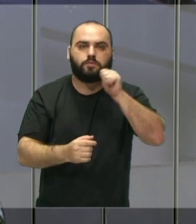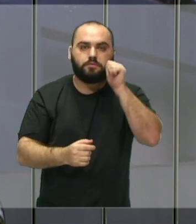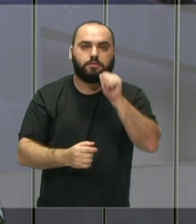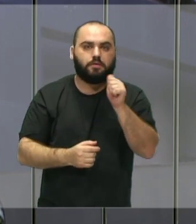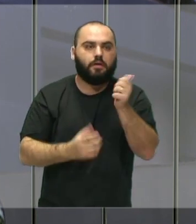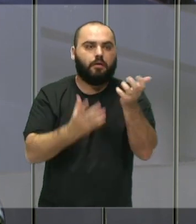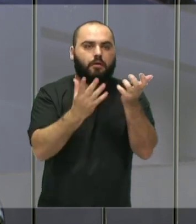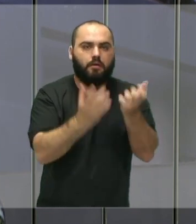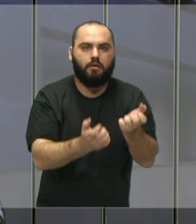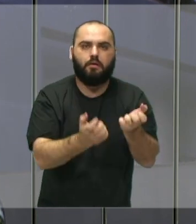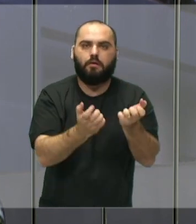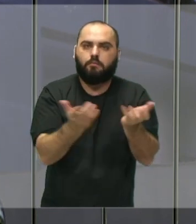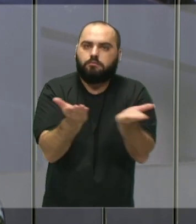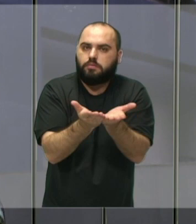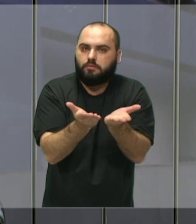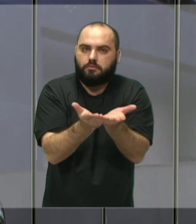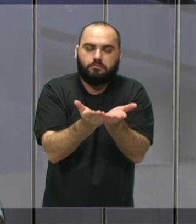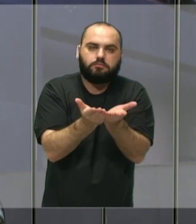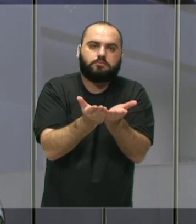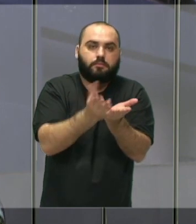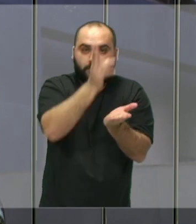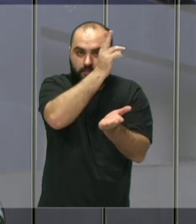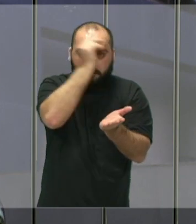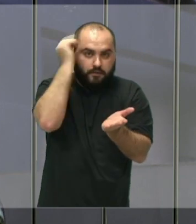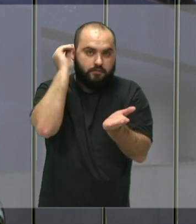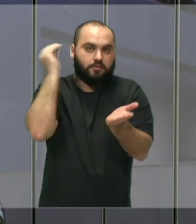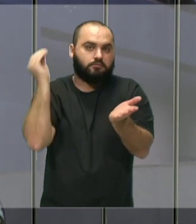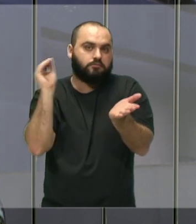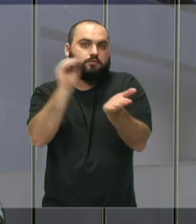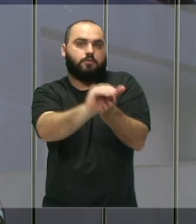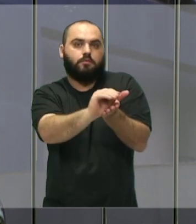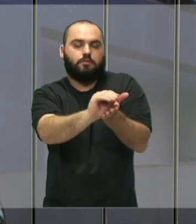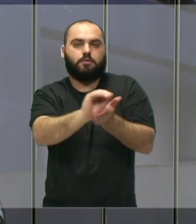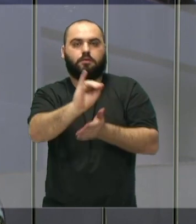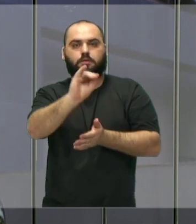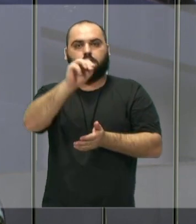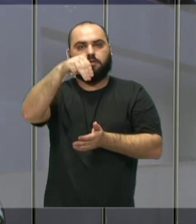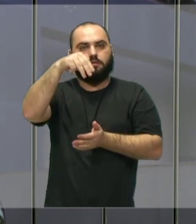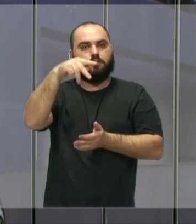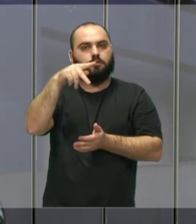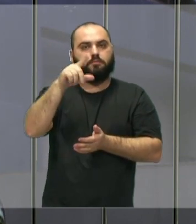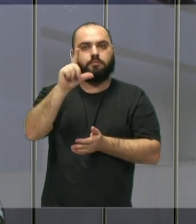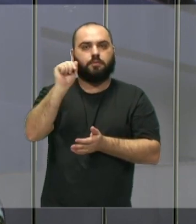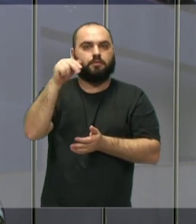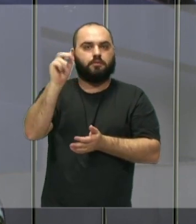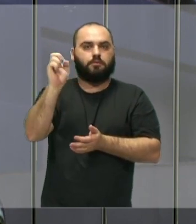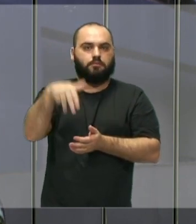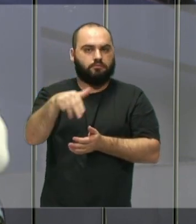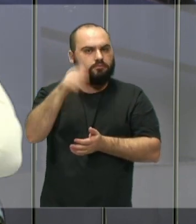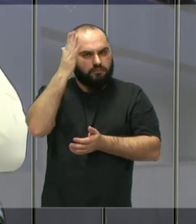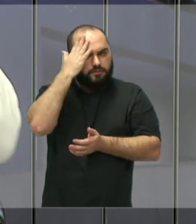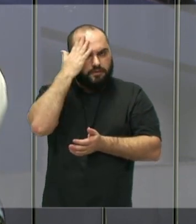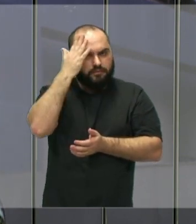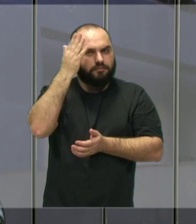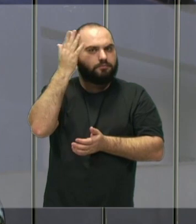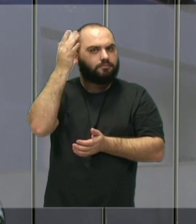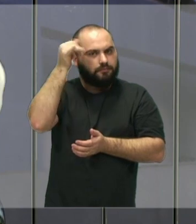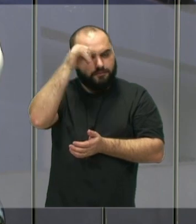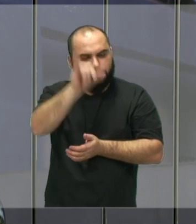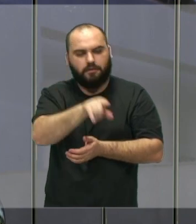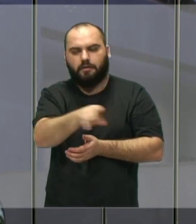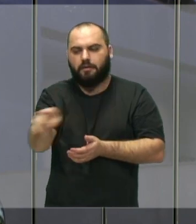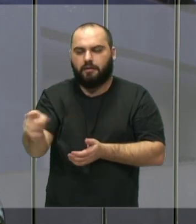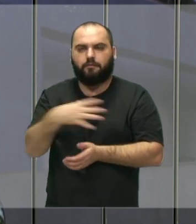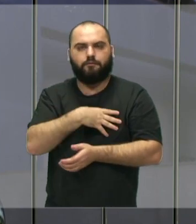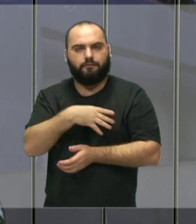para a prefeitura poder colocar o implanon nessas mulheres, e para assim a gente evitar com que elas voltem para o seu terceiro filho, com o seu quarto